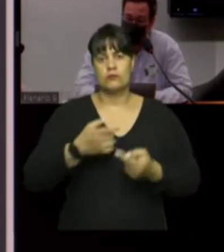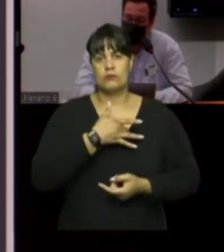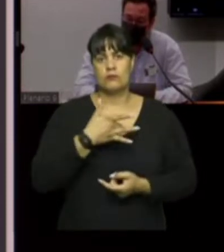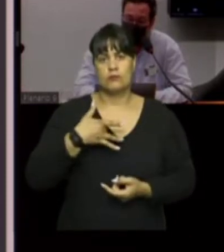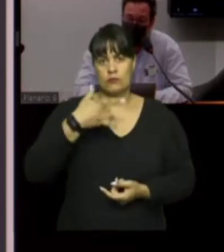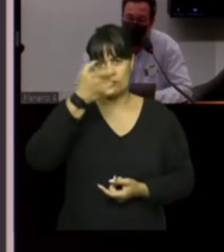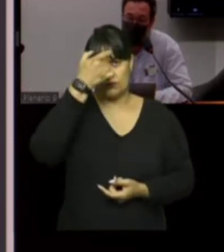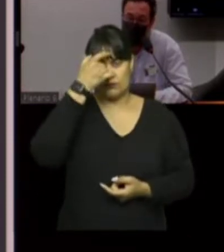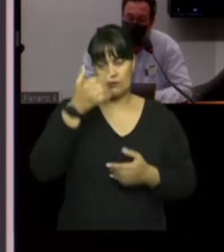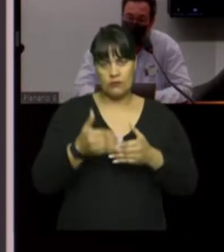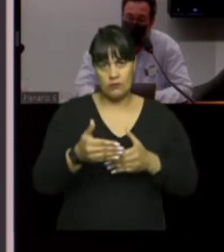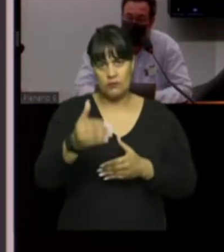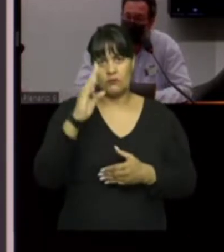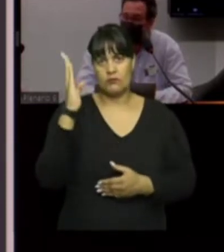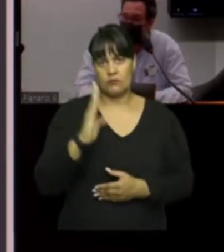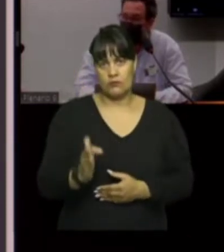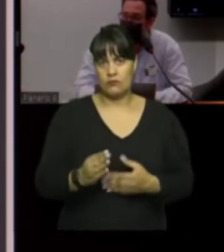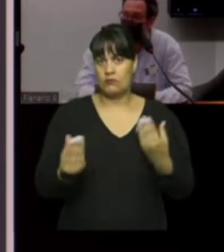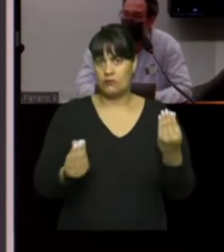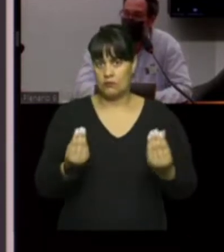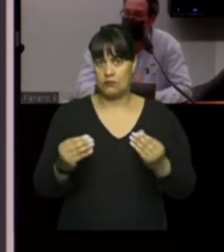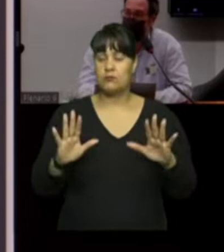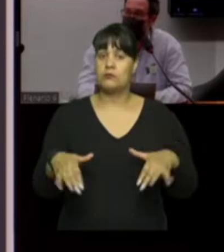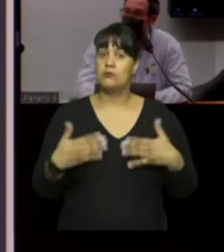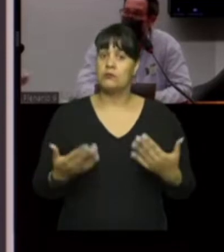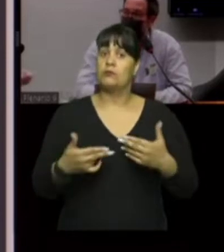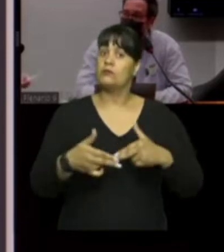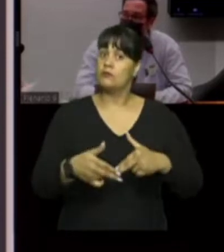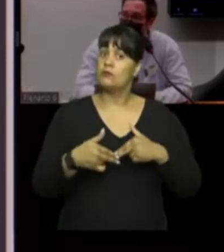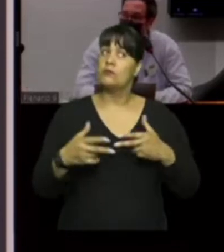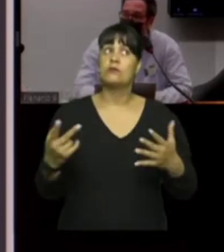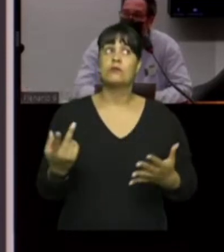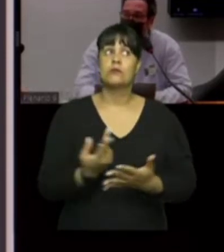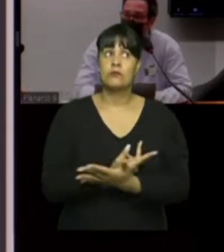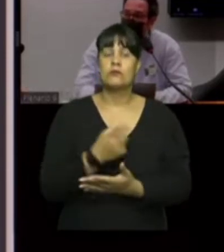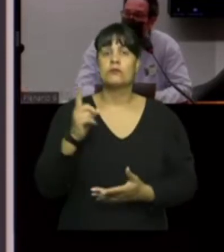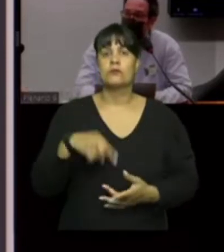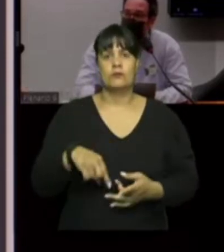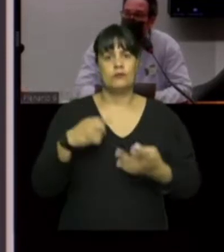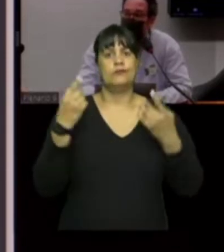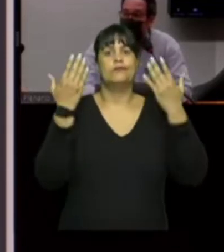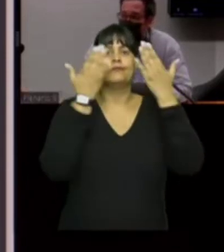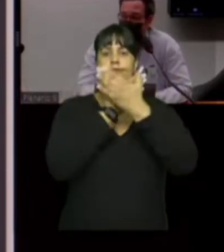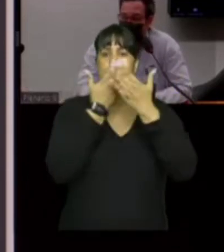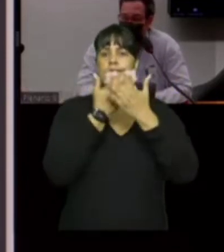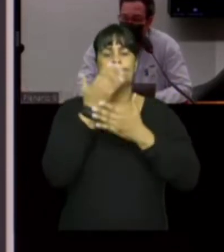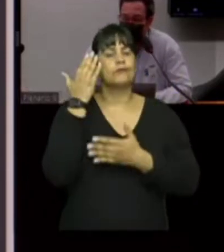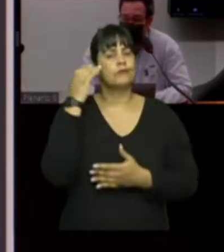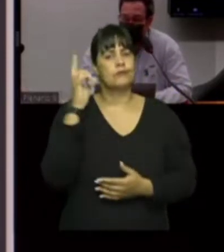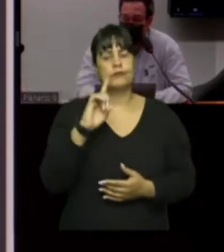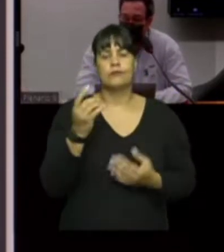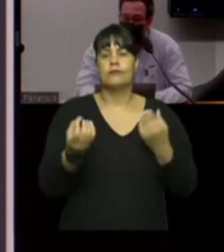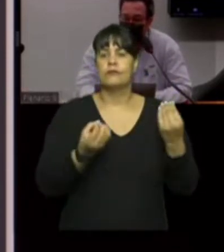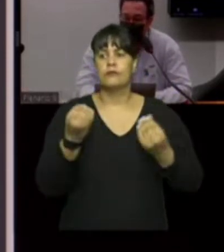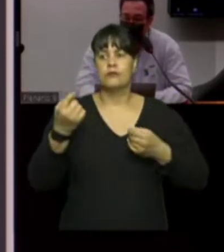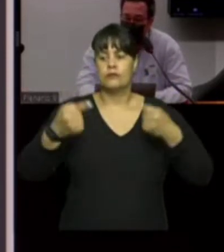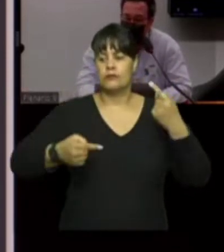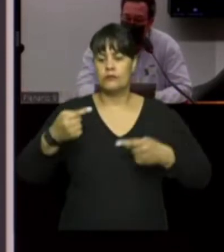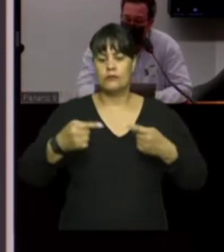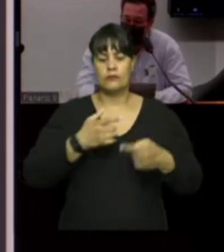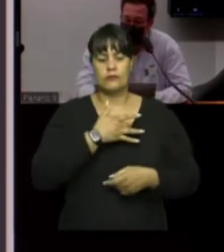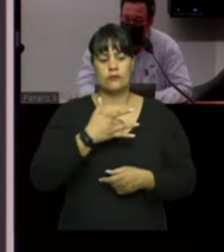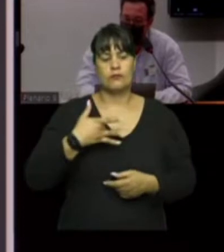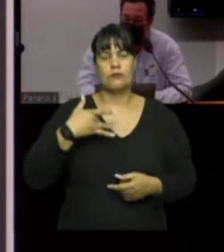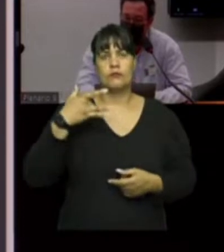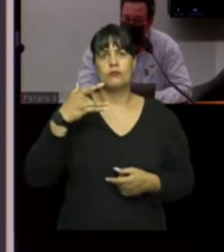Brasil. O que torna, portanto, oculta o rumo da política de saúde mental, e isso, na